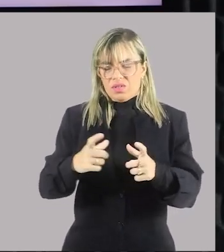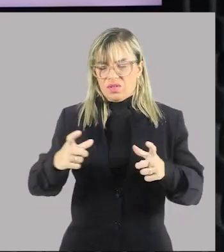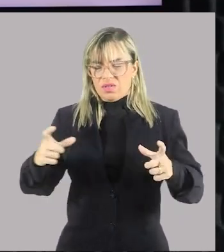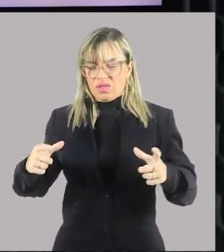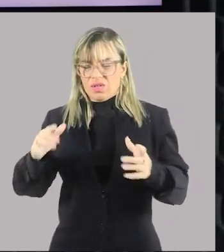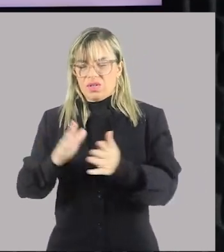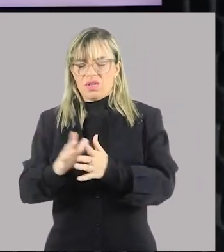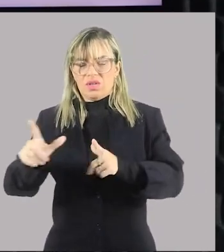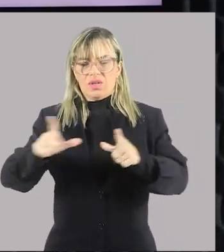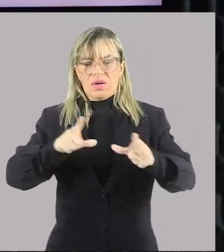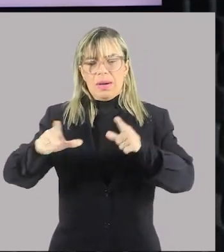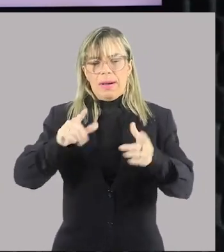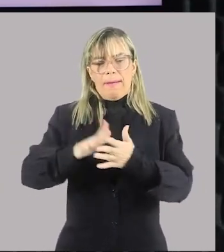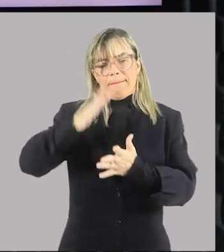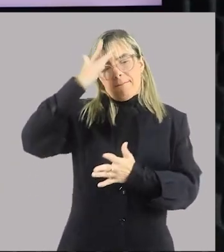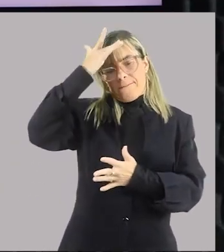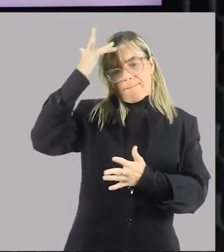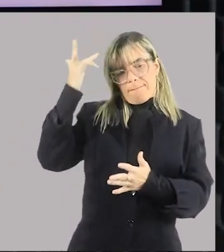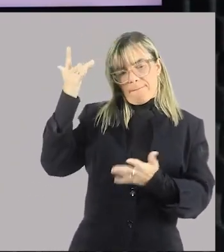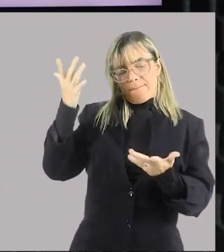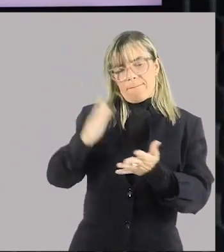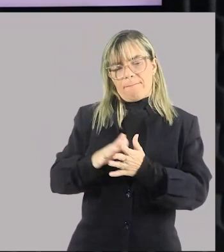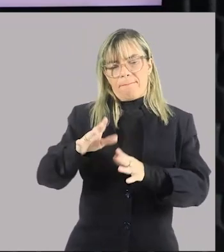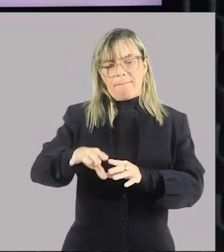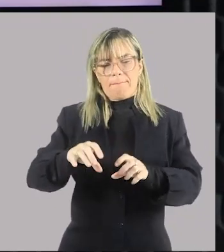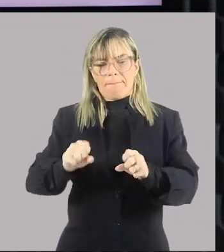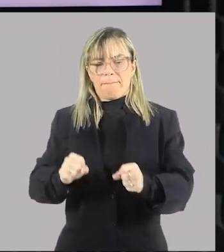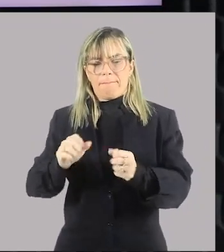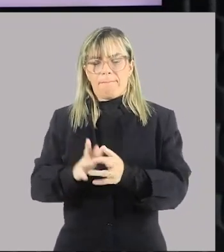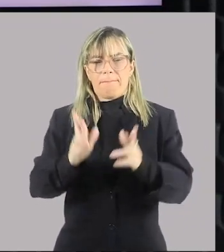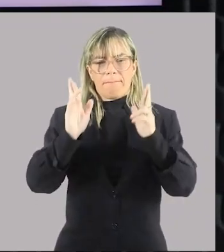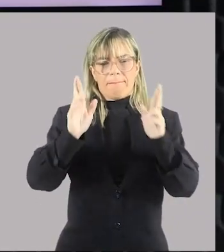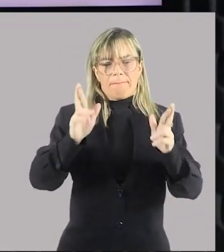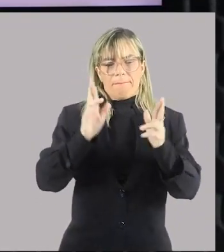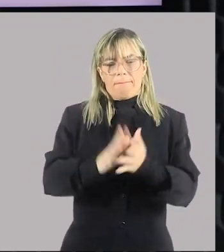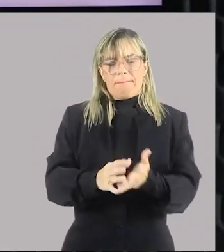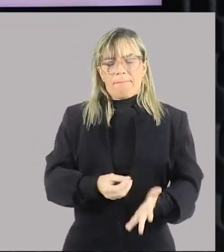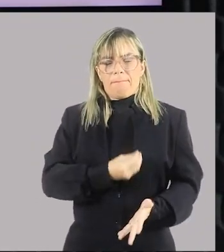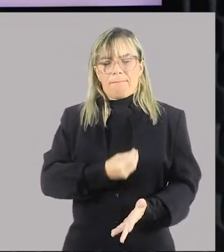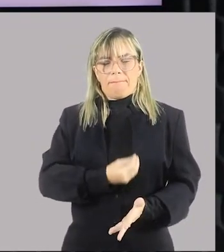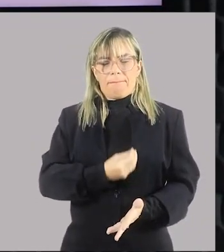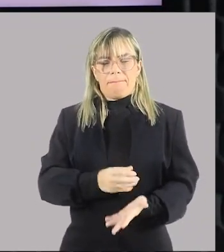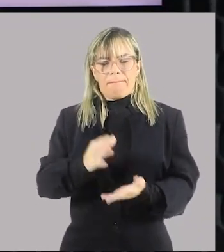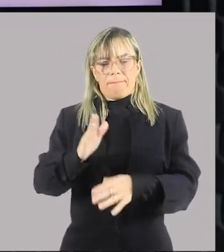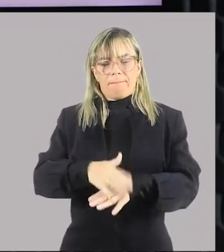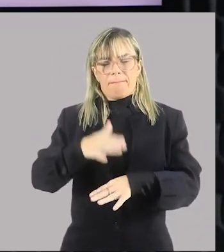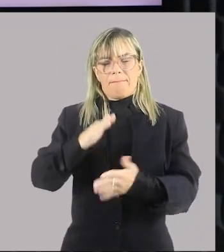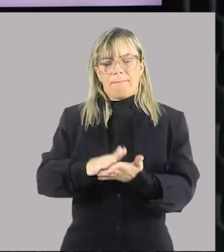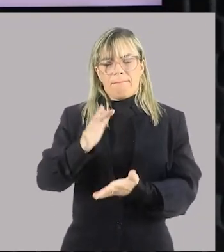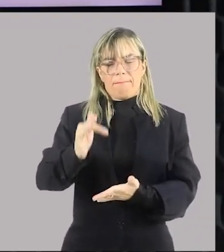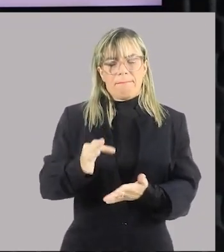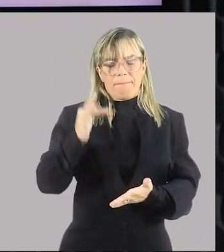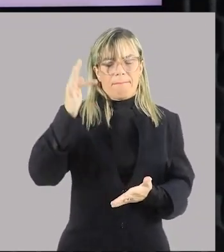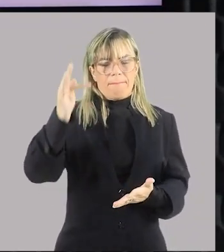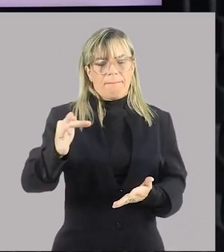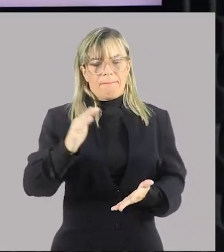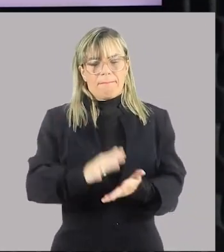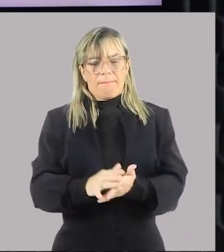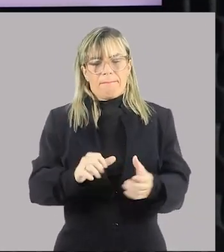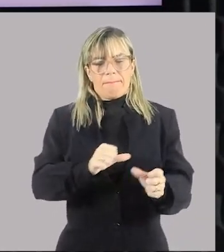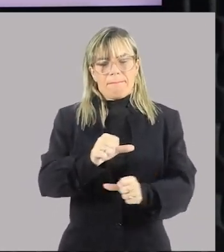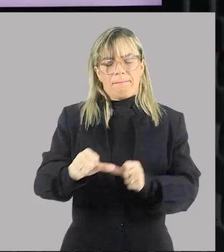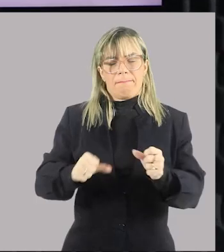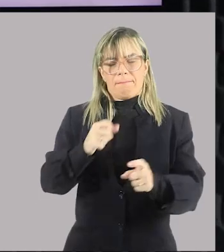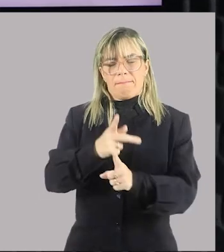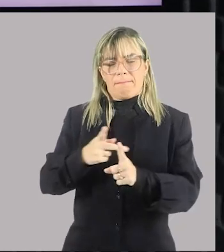força de trabalho, além do aumento dessa expectativa de vida, além de uma reforma da Previdência, né,